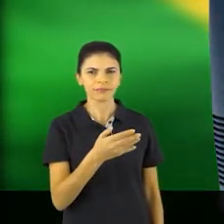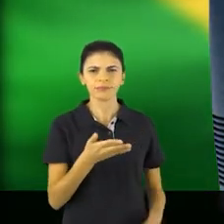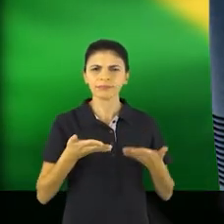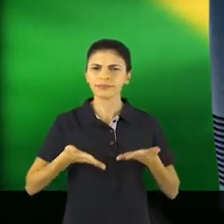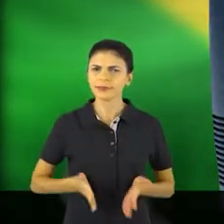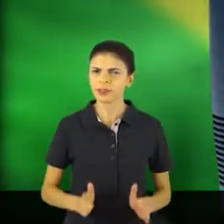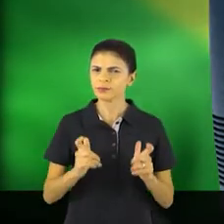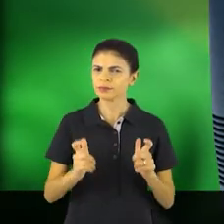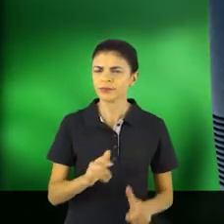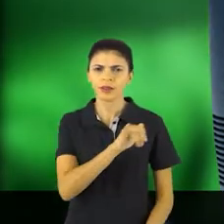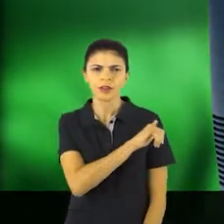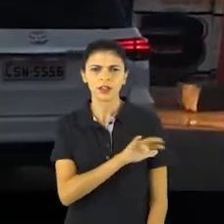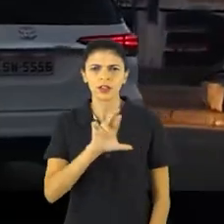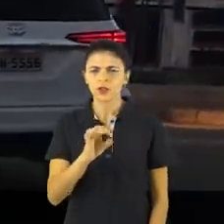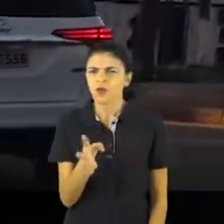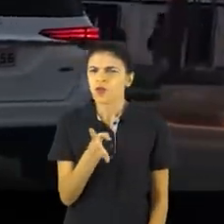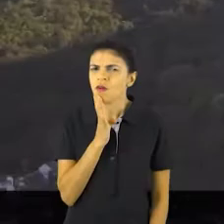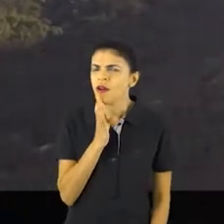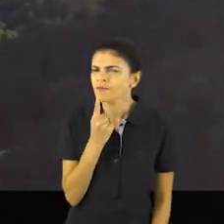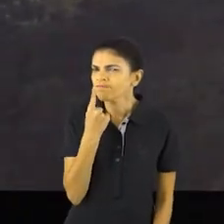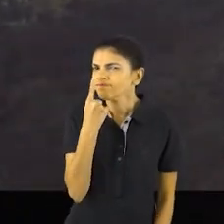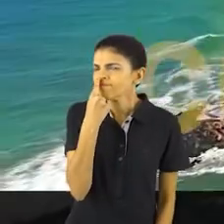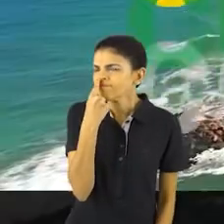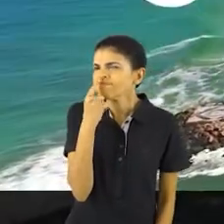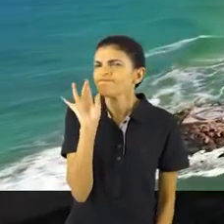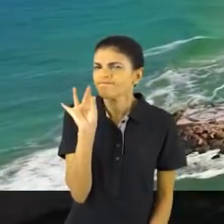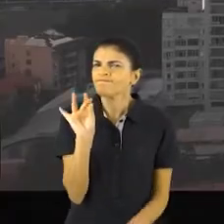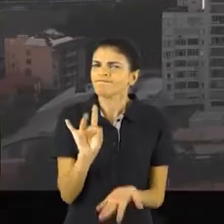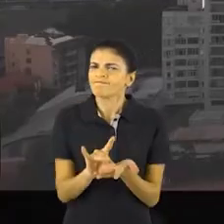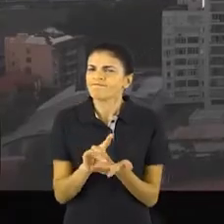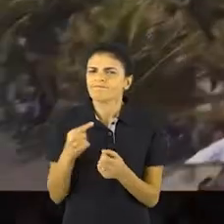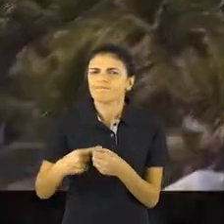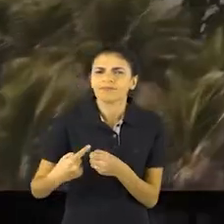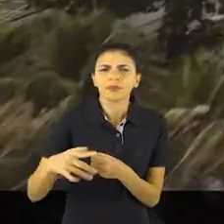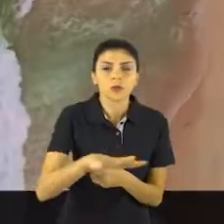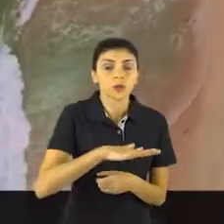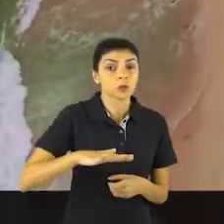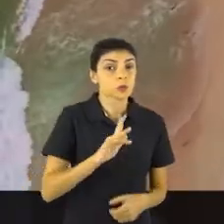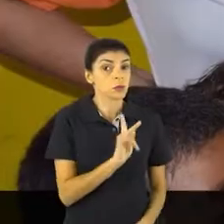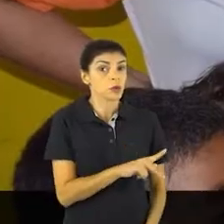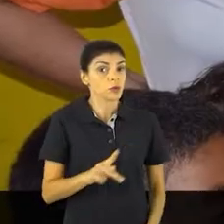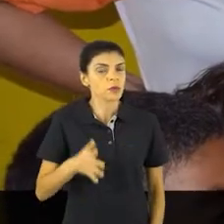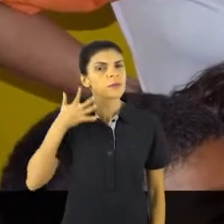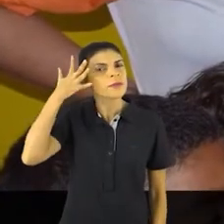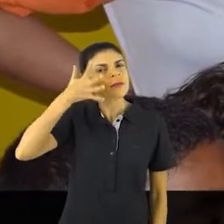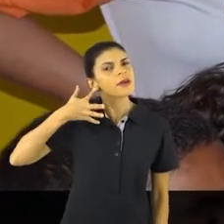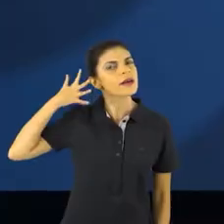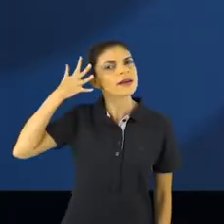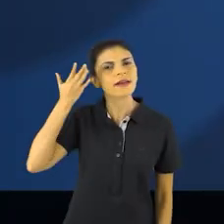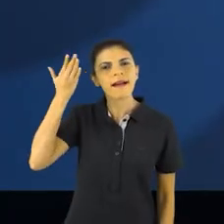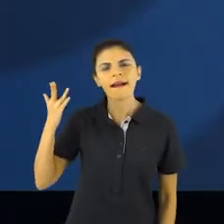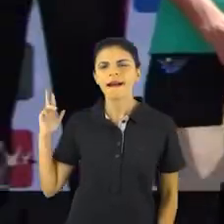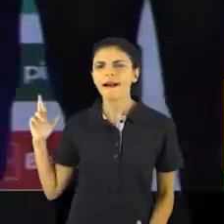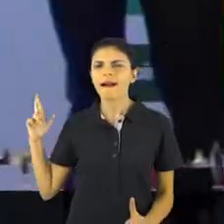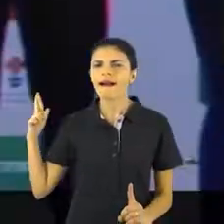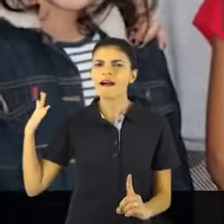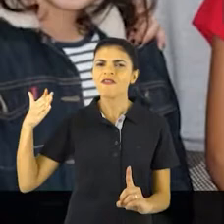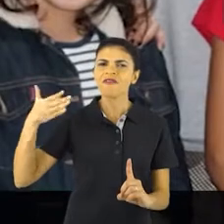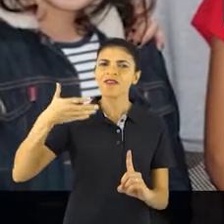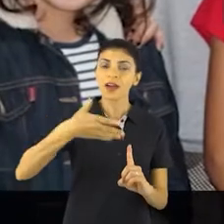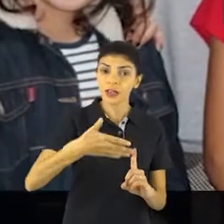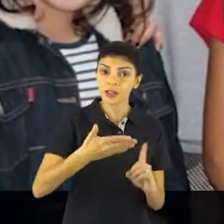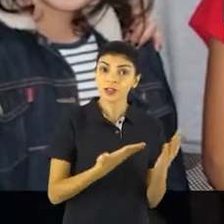Lima. Carioca raiz, conhece o Rio de verdade. Professor, palestrante, é